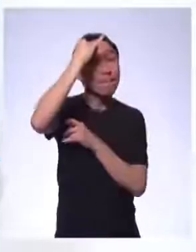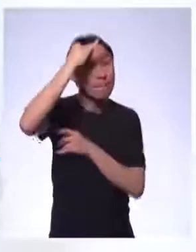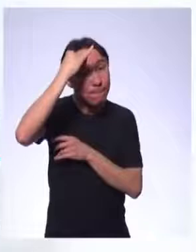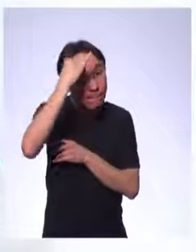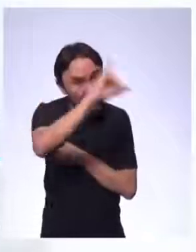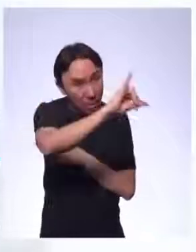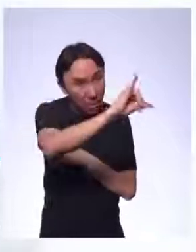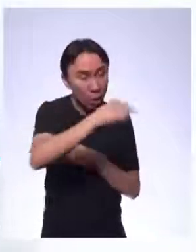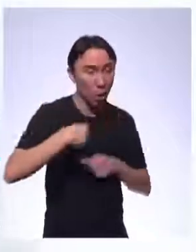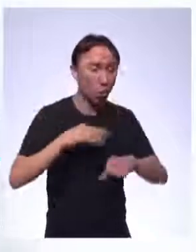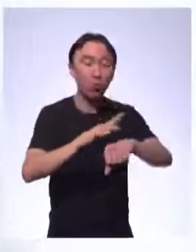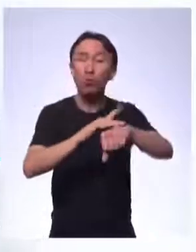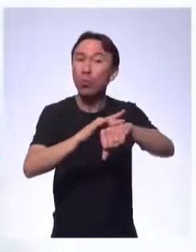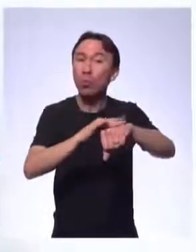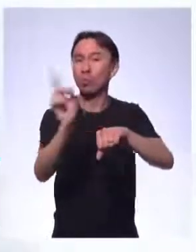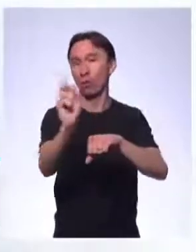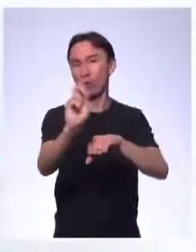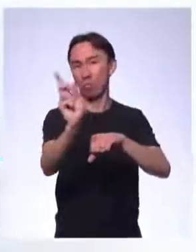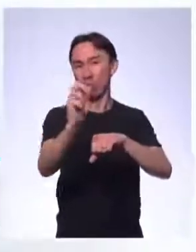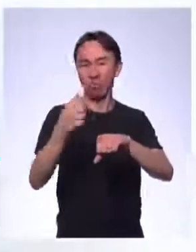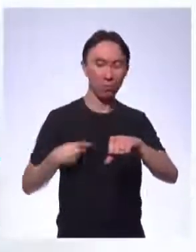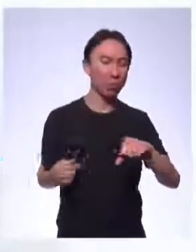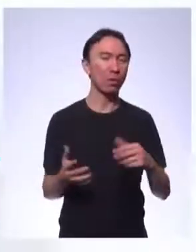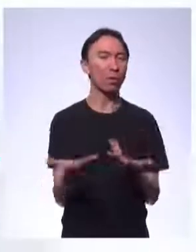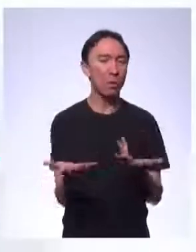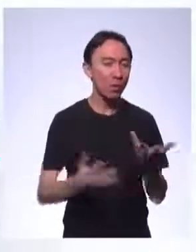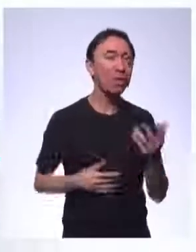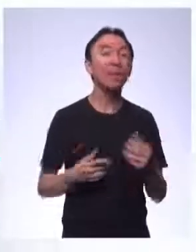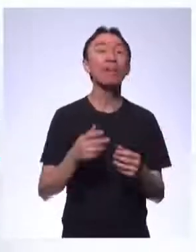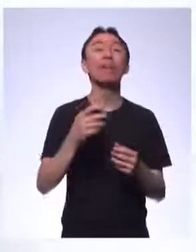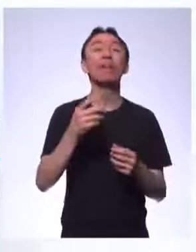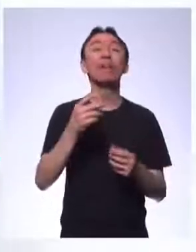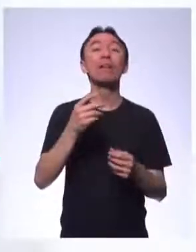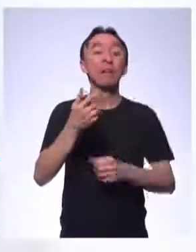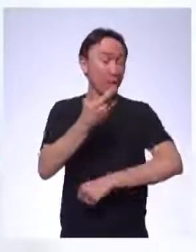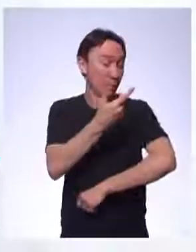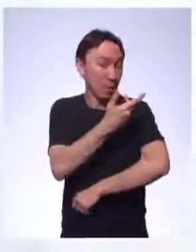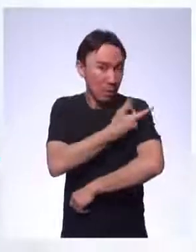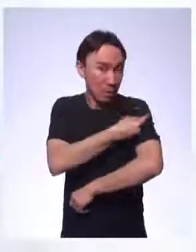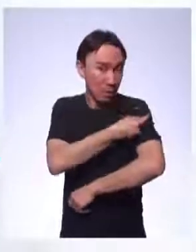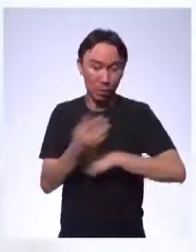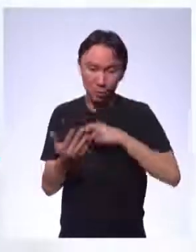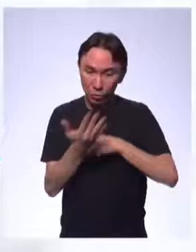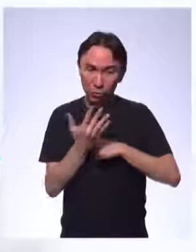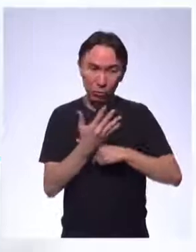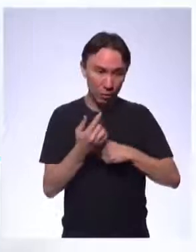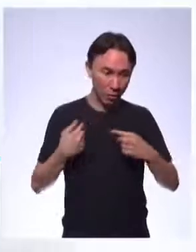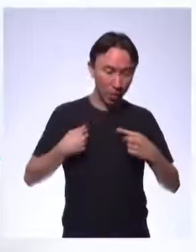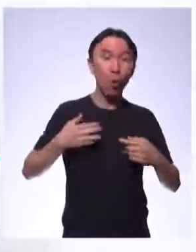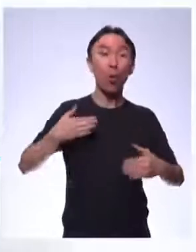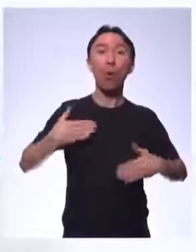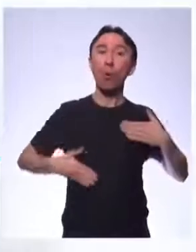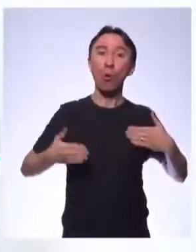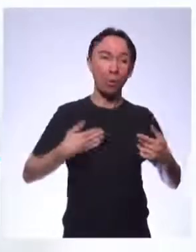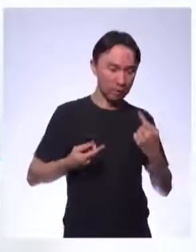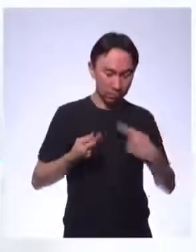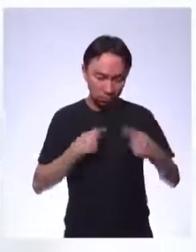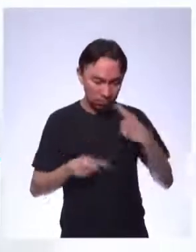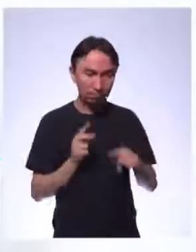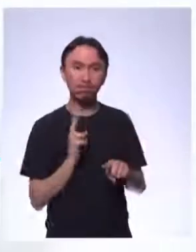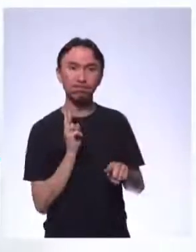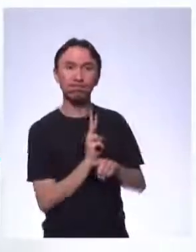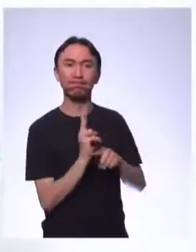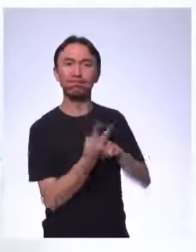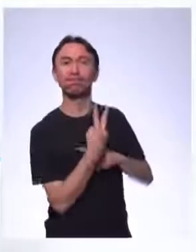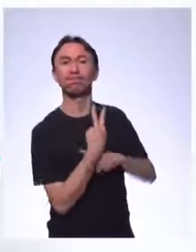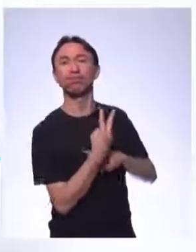estou doente, eu tomo a vacina para o meu corpo produzir anticorpos e se proteger da doença. Se eu